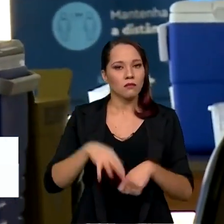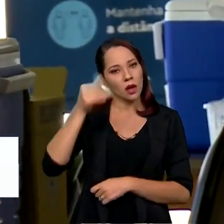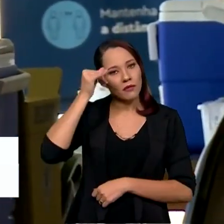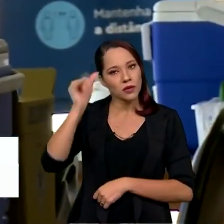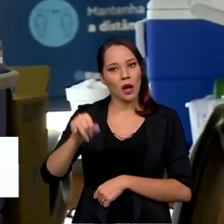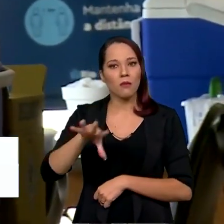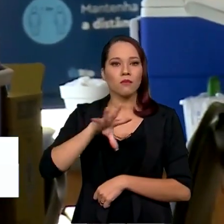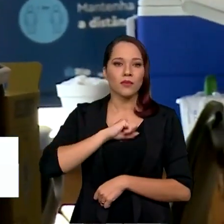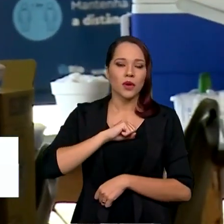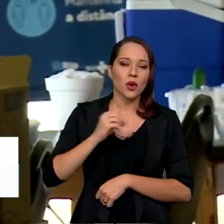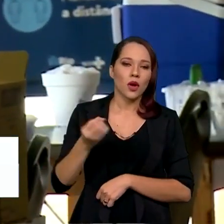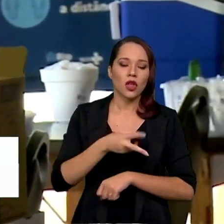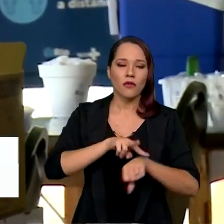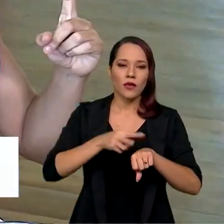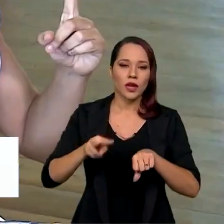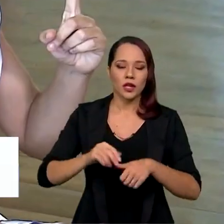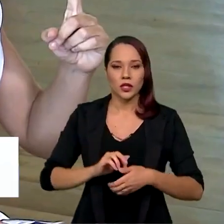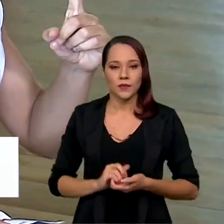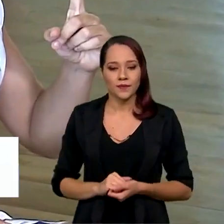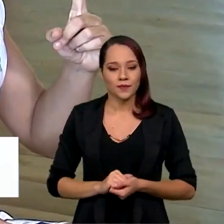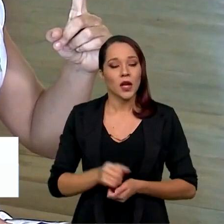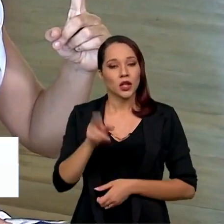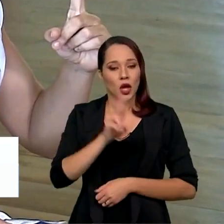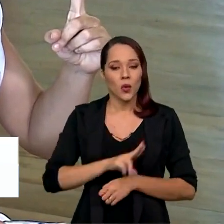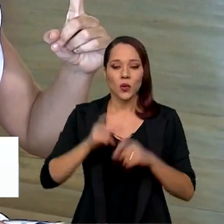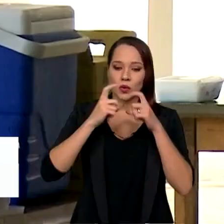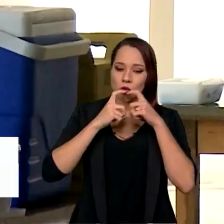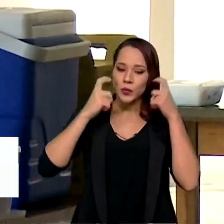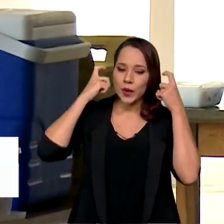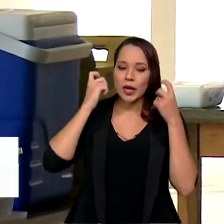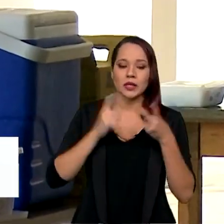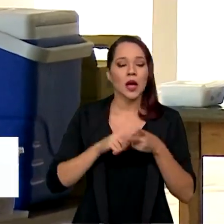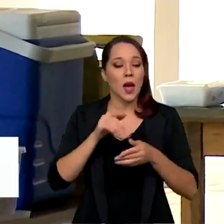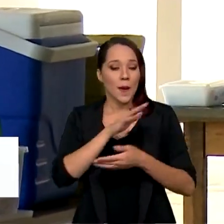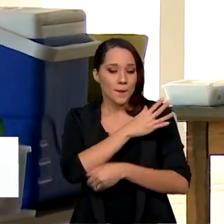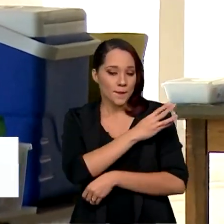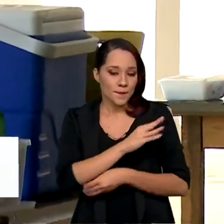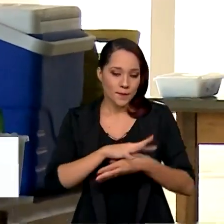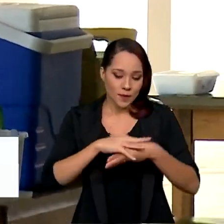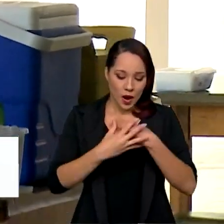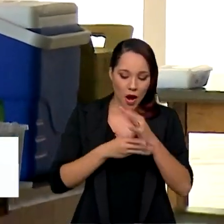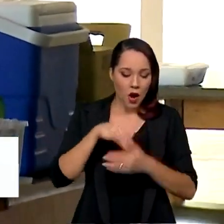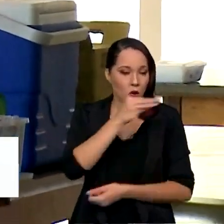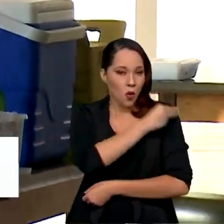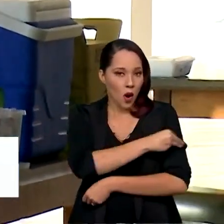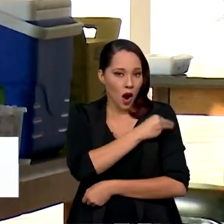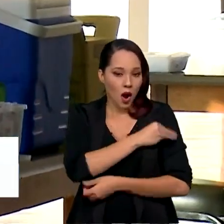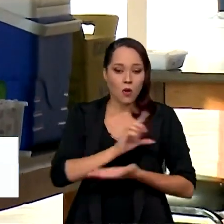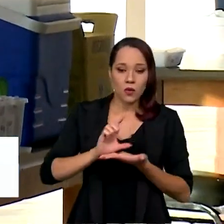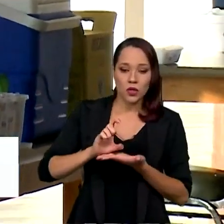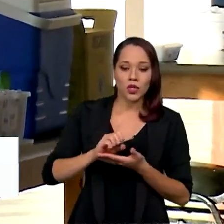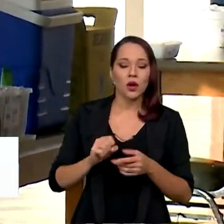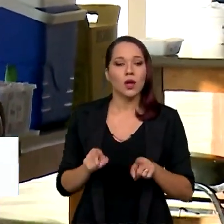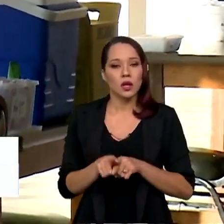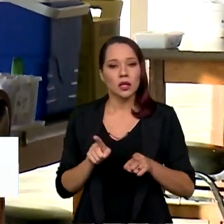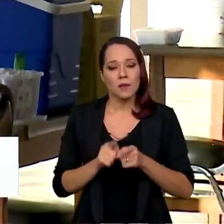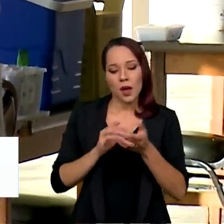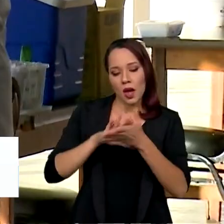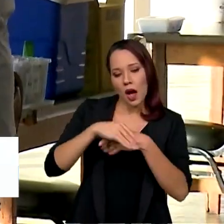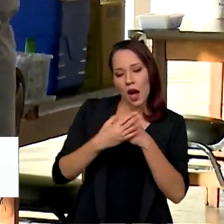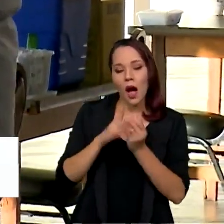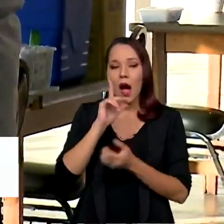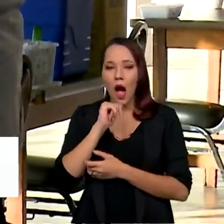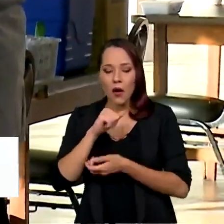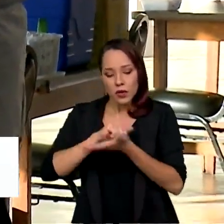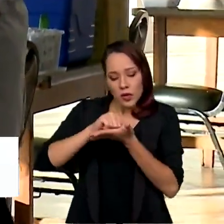evitar a infecção com a nova variante. Fazer uso de máscaras, higienizar as mãos com álcool 70, lavar com água e sabão sempre